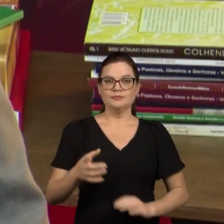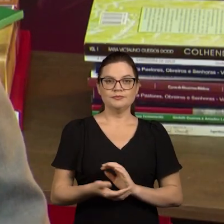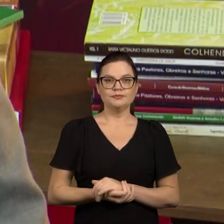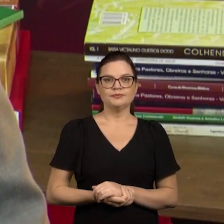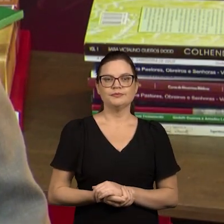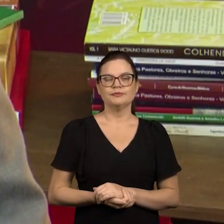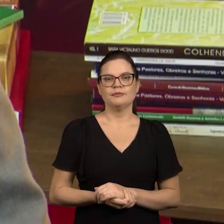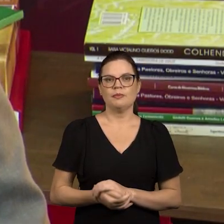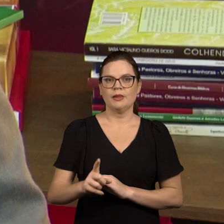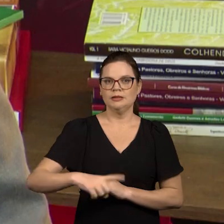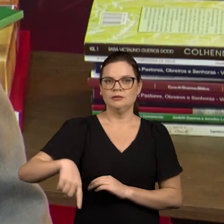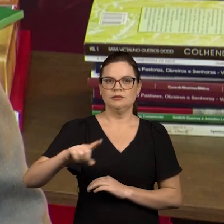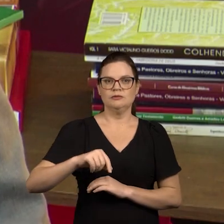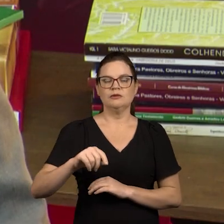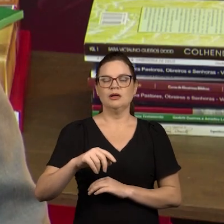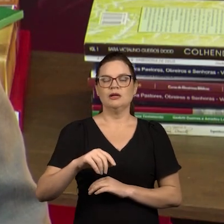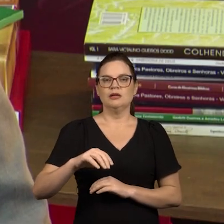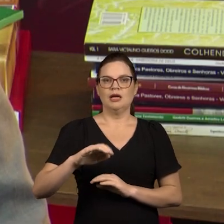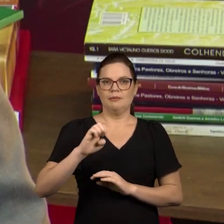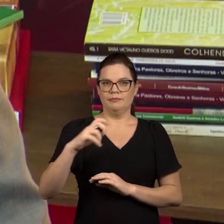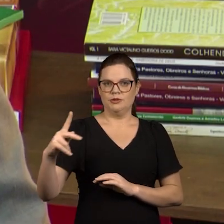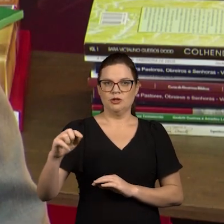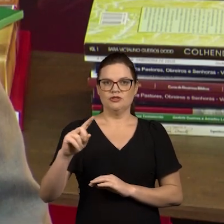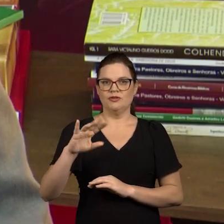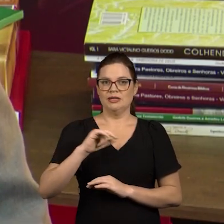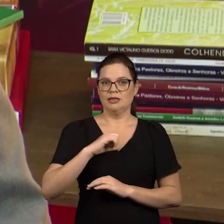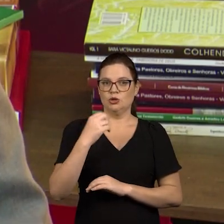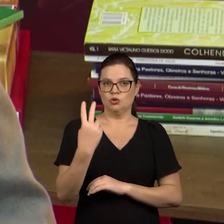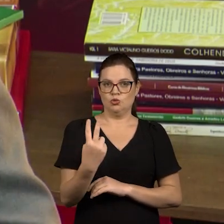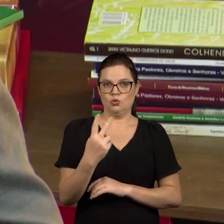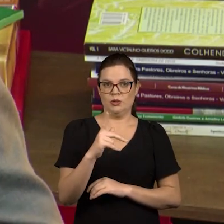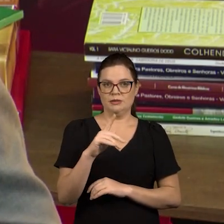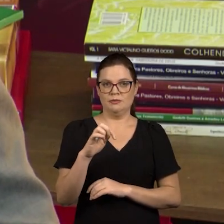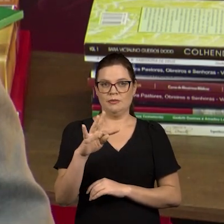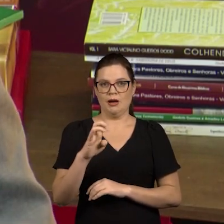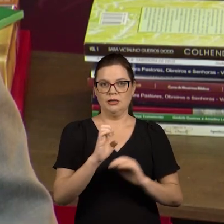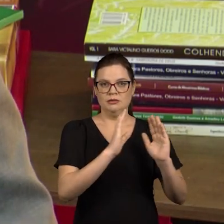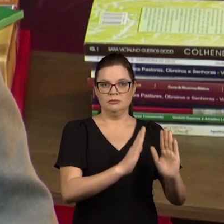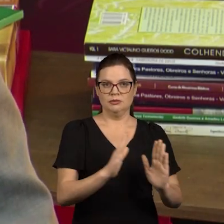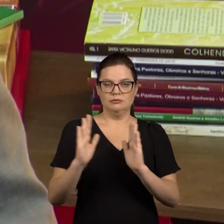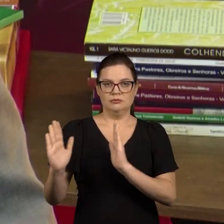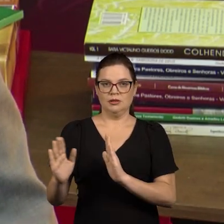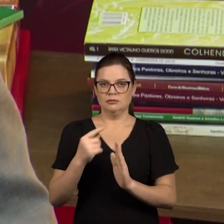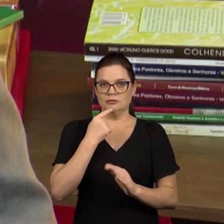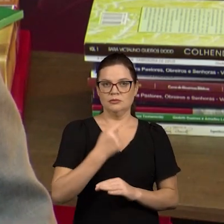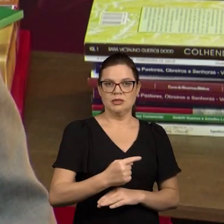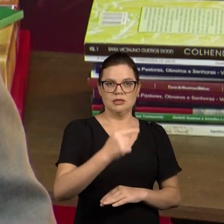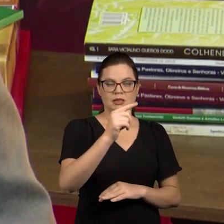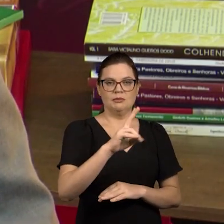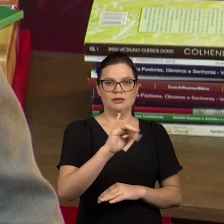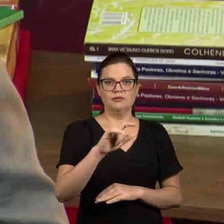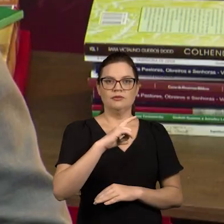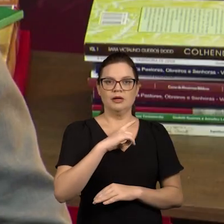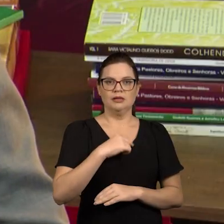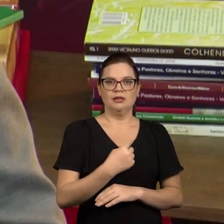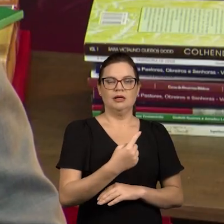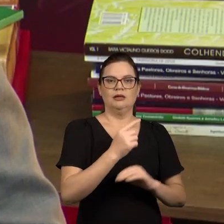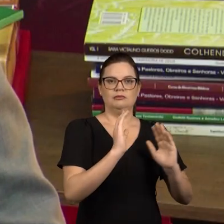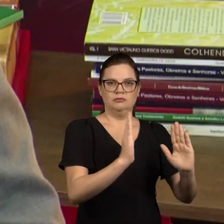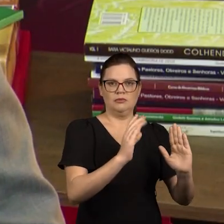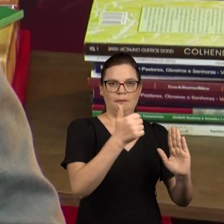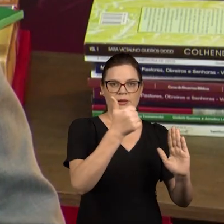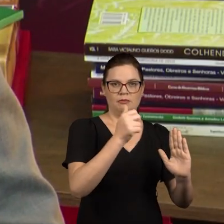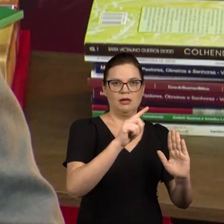esse episódio em 2 partes, parte 1 e parte 2. Então nós vamos ver numa semana 2 desses altares e na